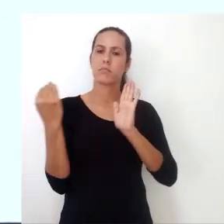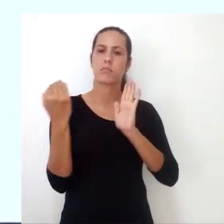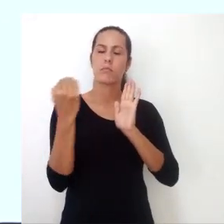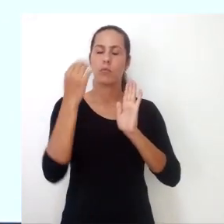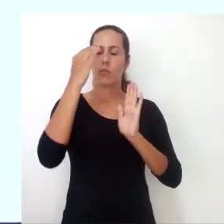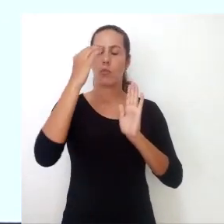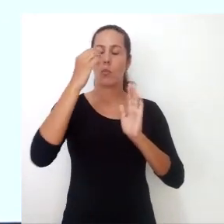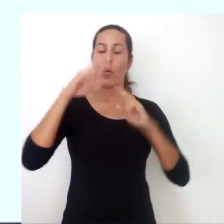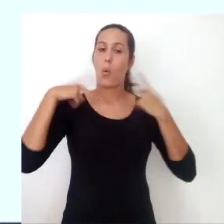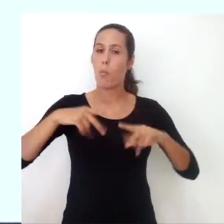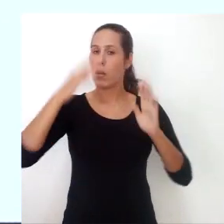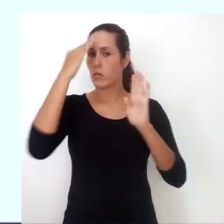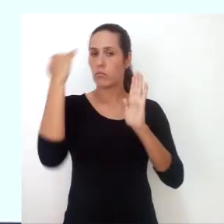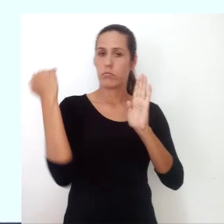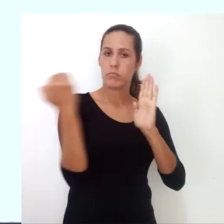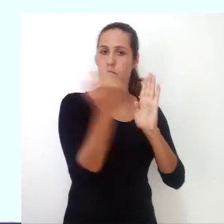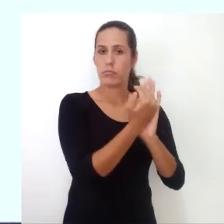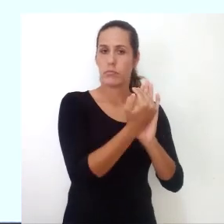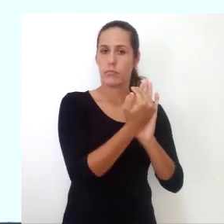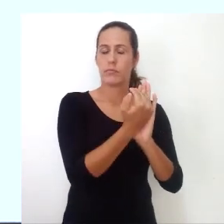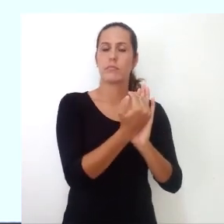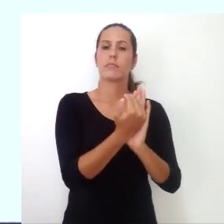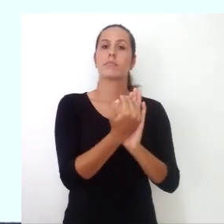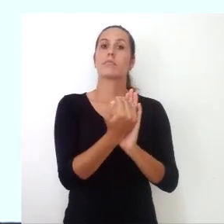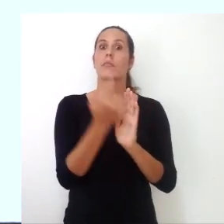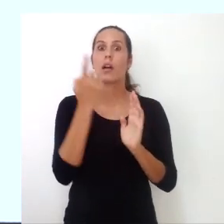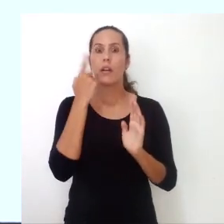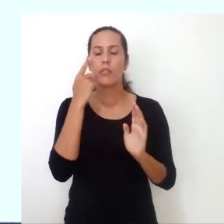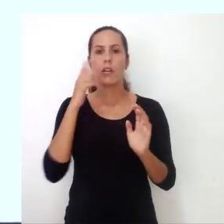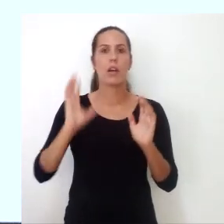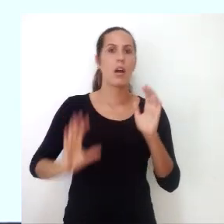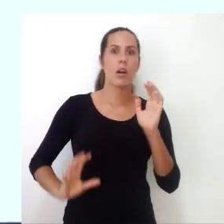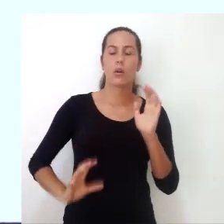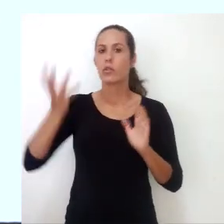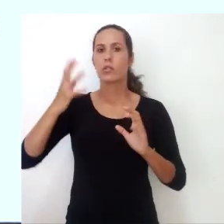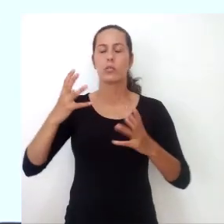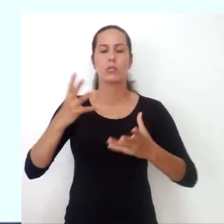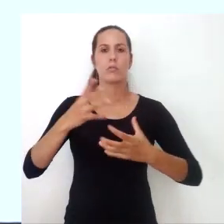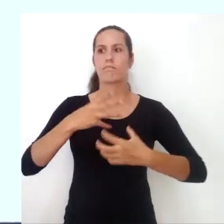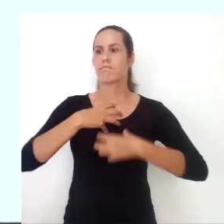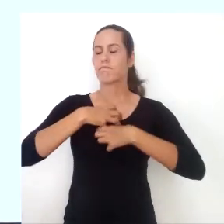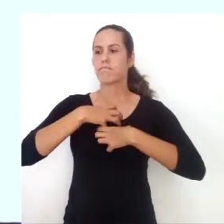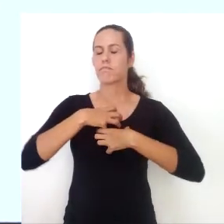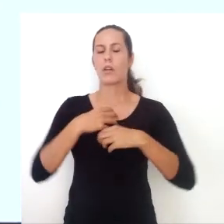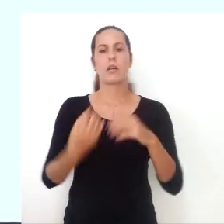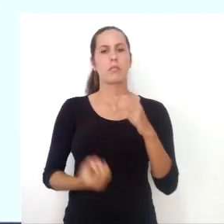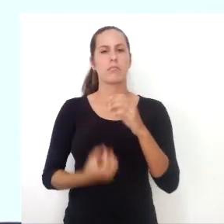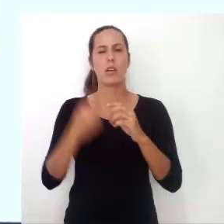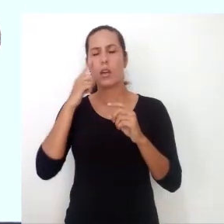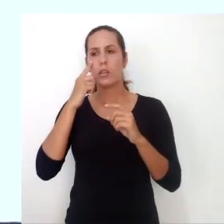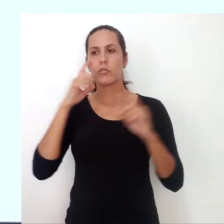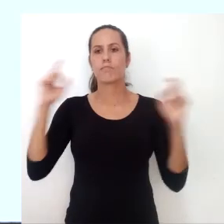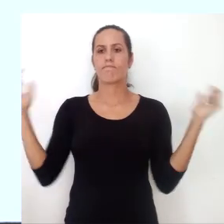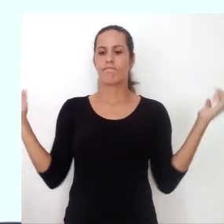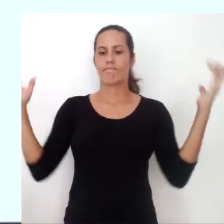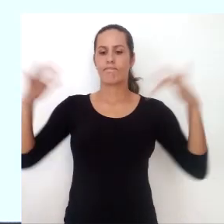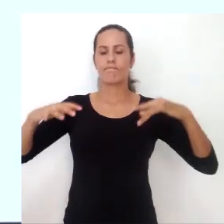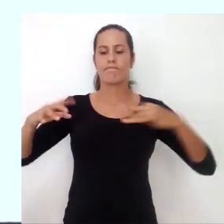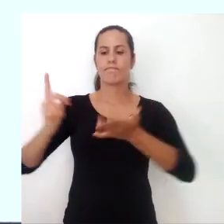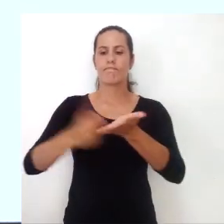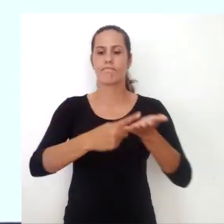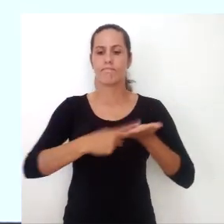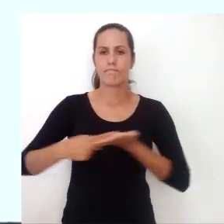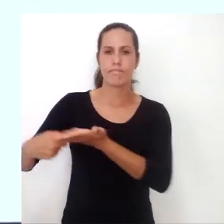que foi a Segunda Guerra Mundial para construir um documento, que esse documento ele estivesse ali